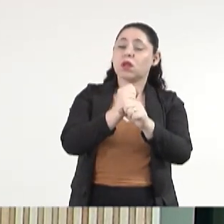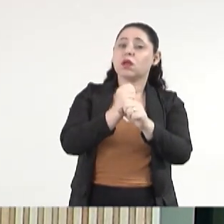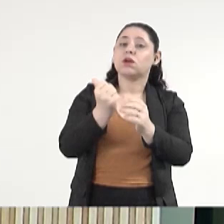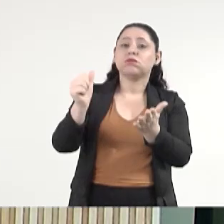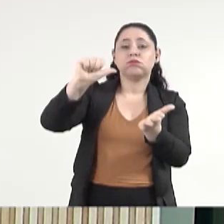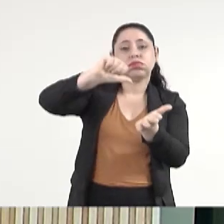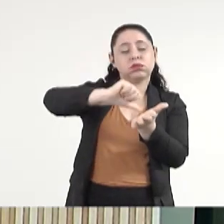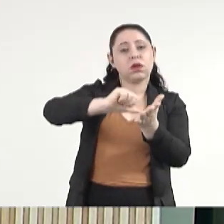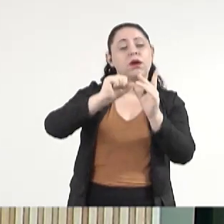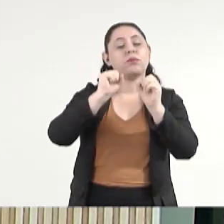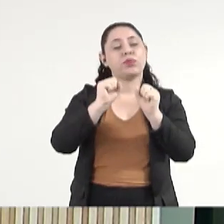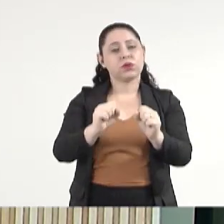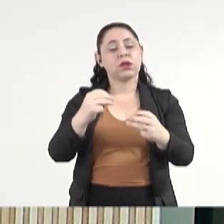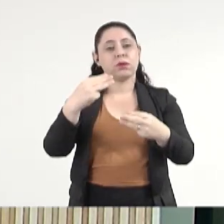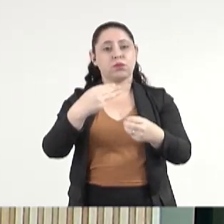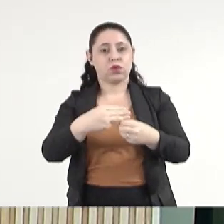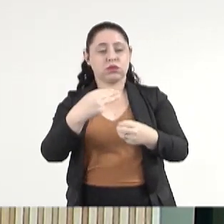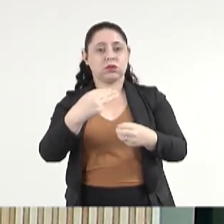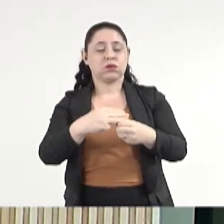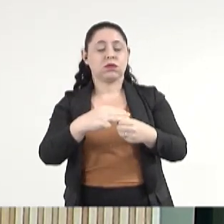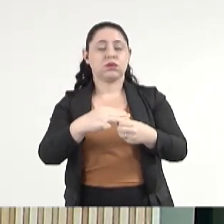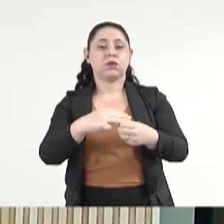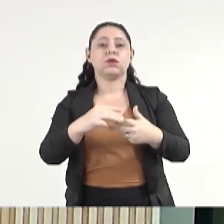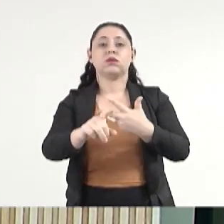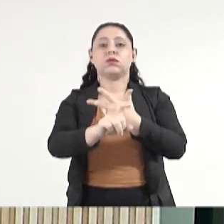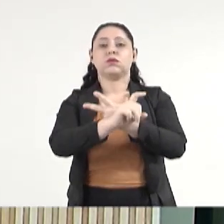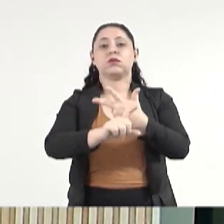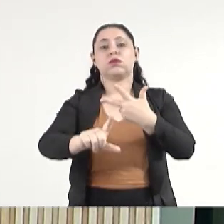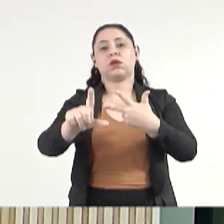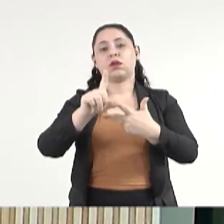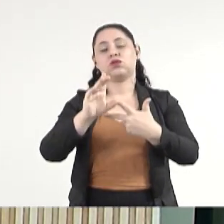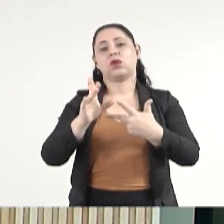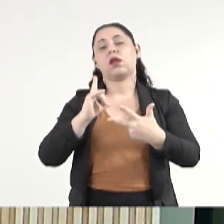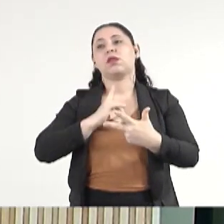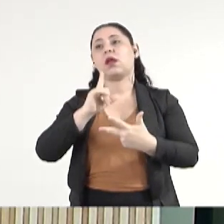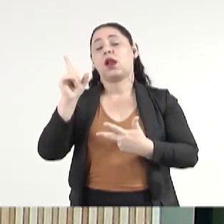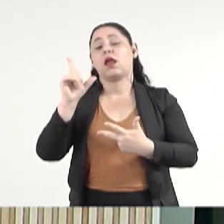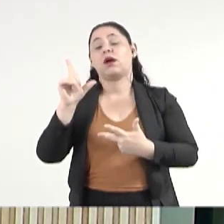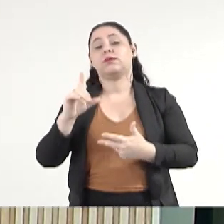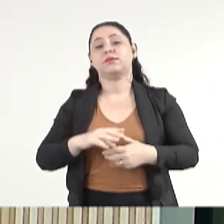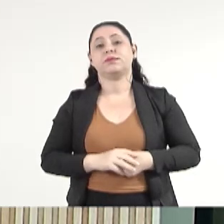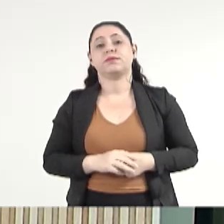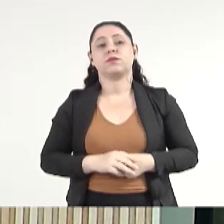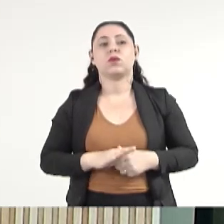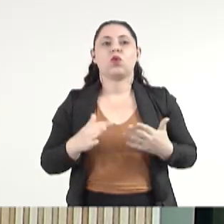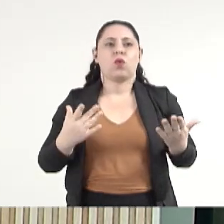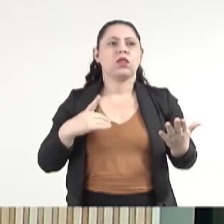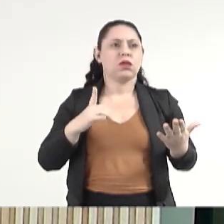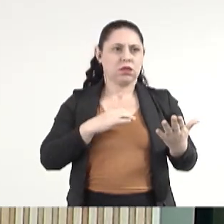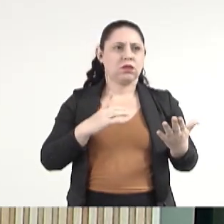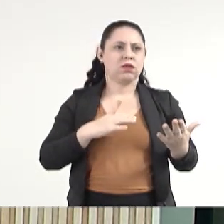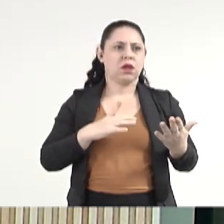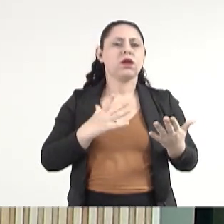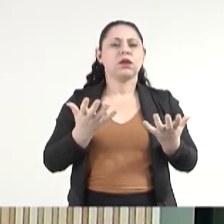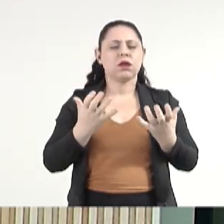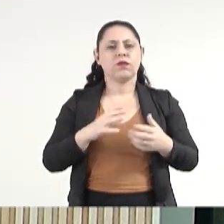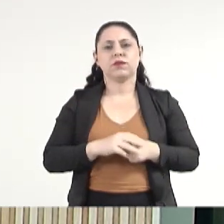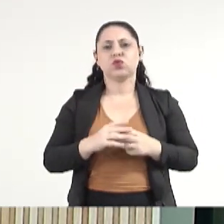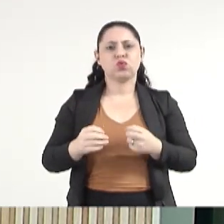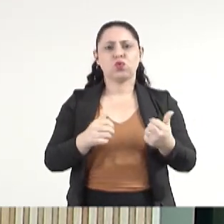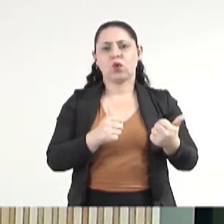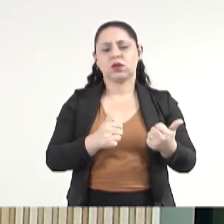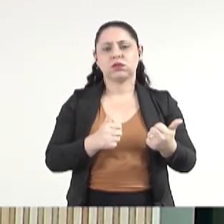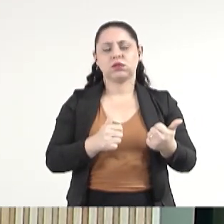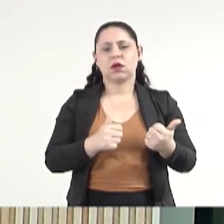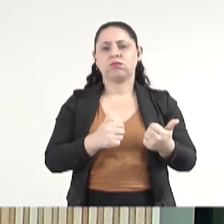as sedes dos poderes municipais executivo e legislativo. A gente sempre explica quando o Poder Executivo estadual quer fazer uma